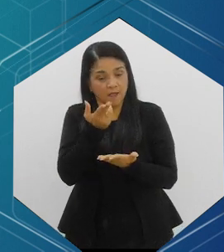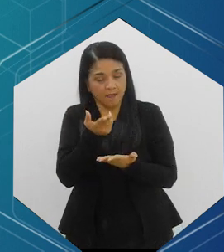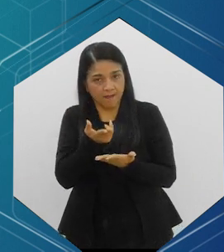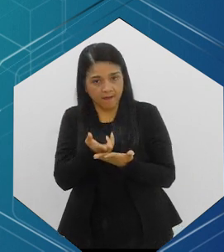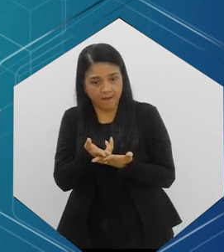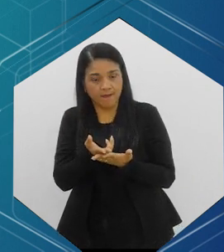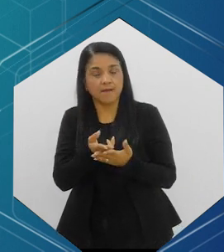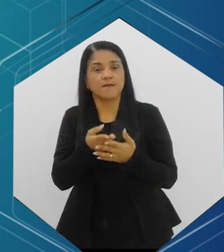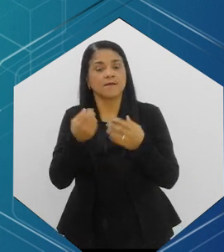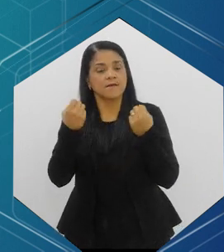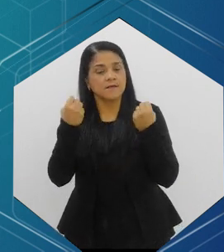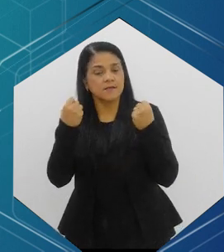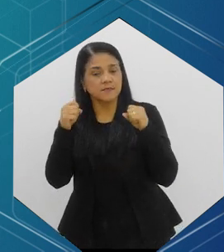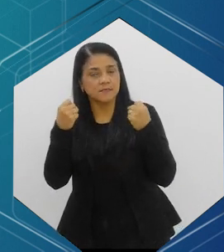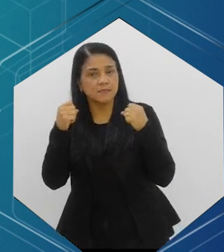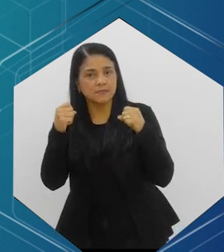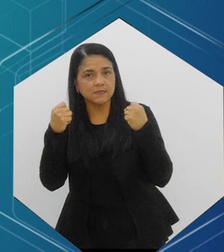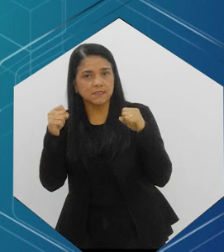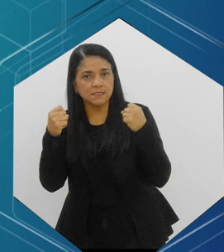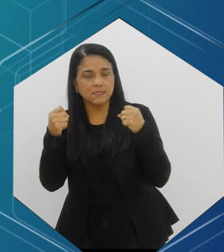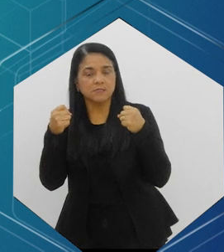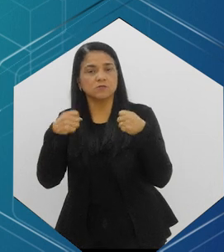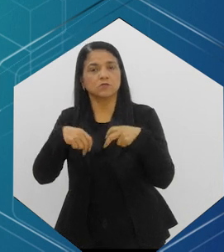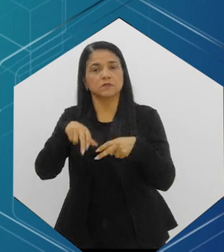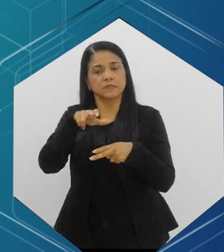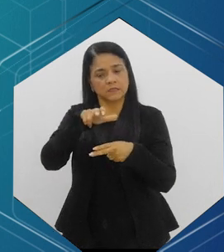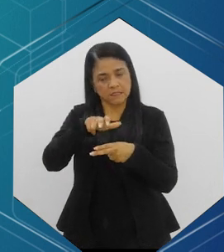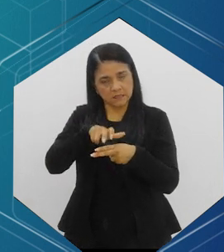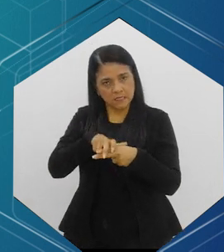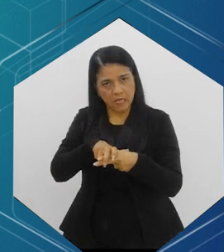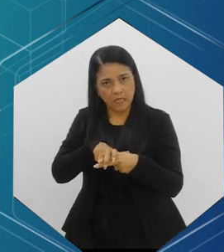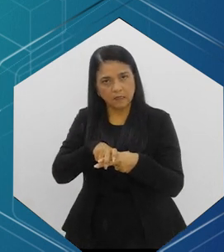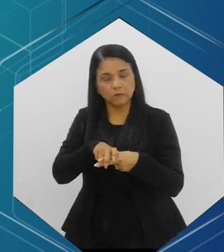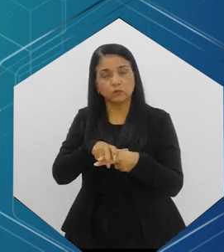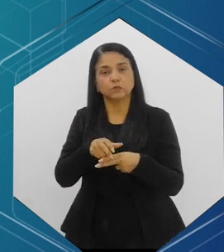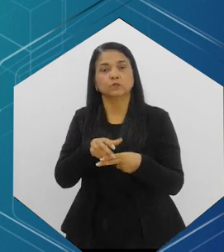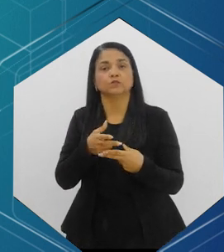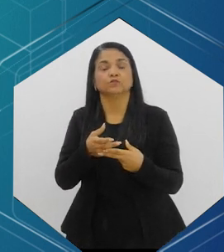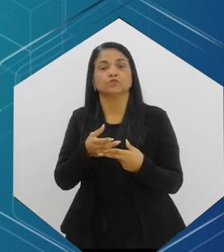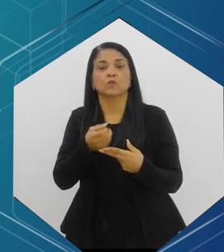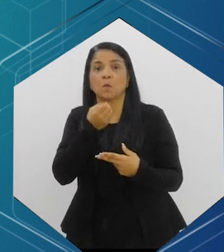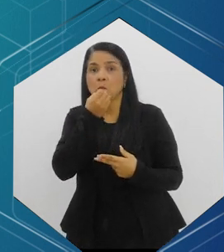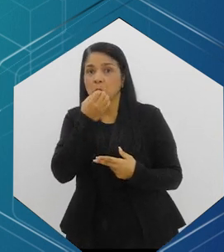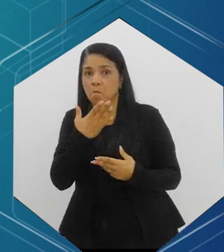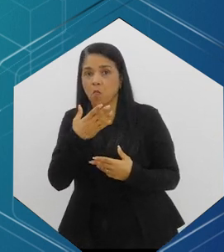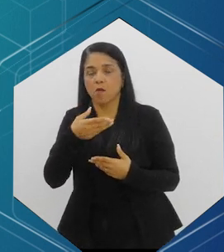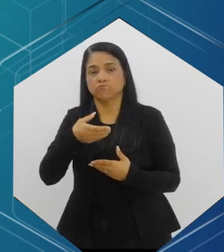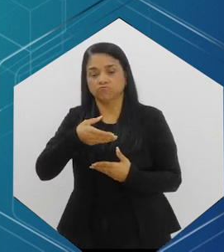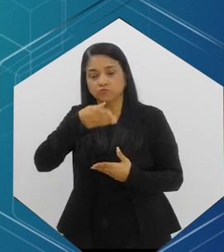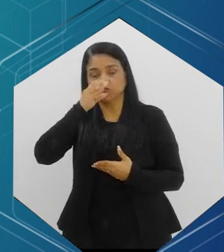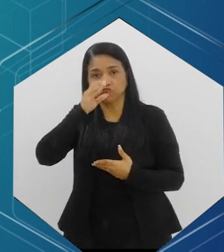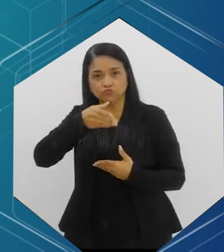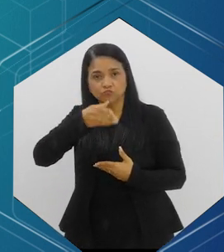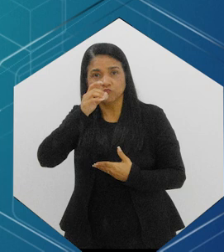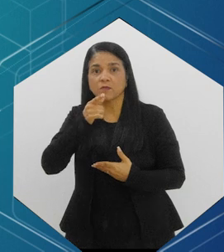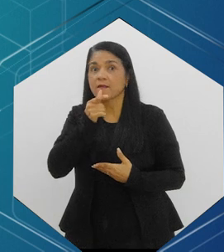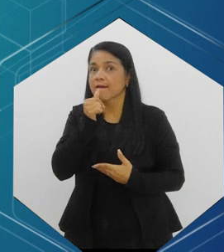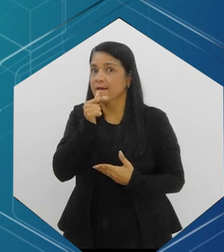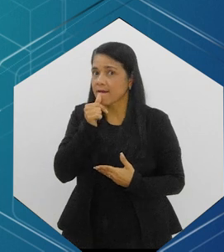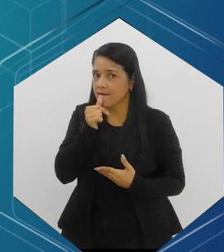com esse paciente o quê? Exercícios isométricos que ele possa fazer até mesmo sentado, uma boa